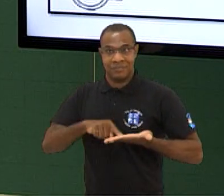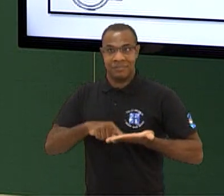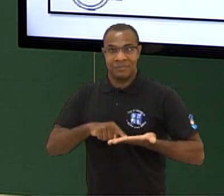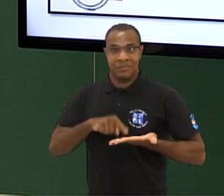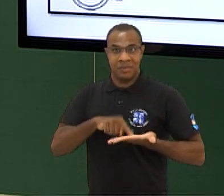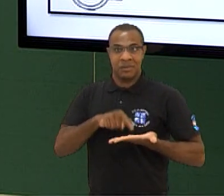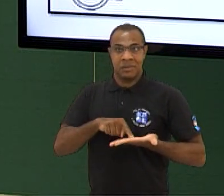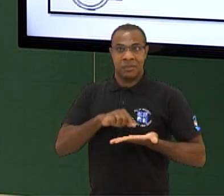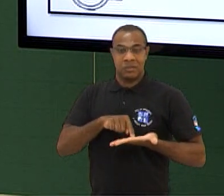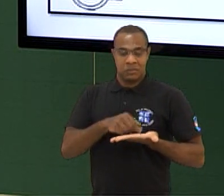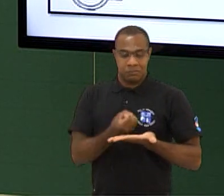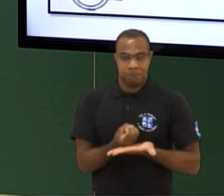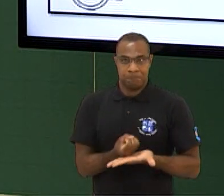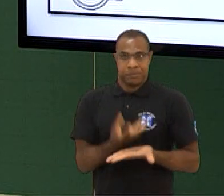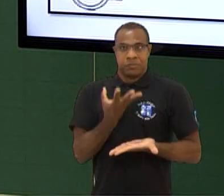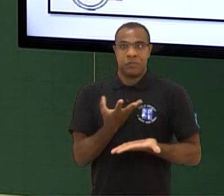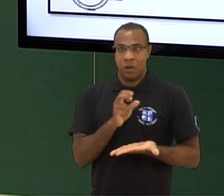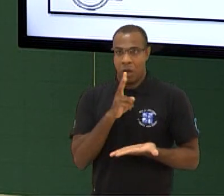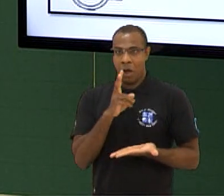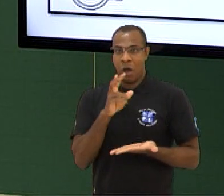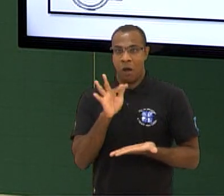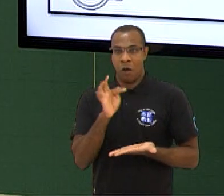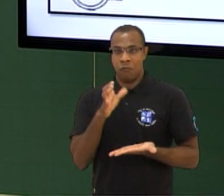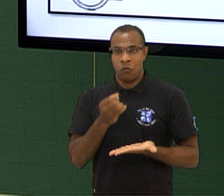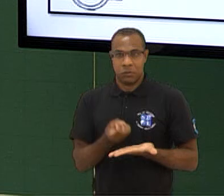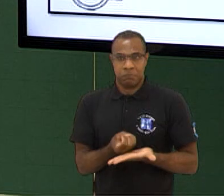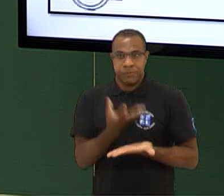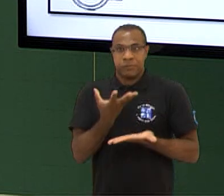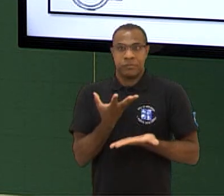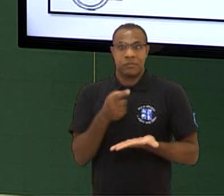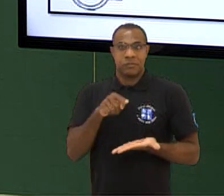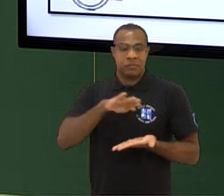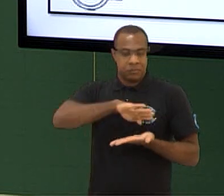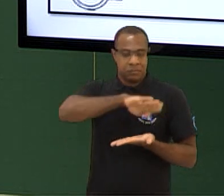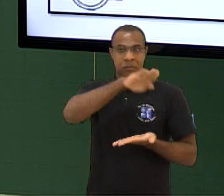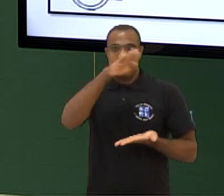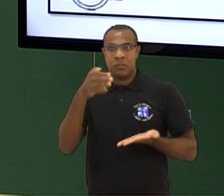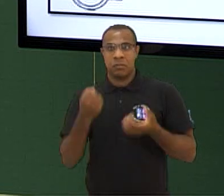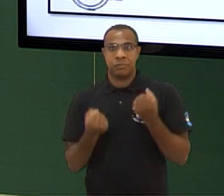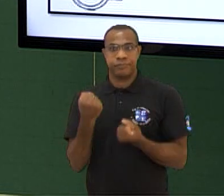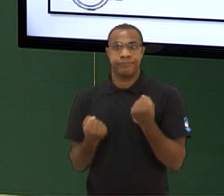veículo. Certo? Então, essa força de reação, na verdade, ela inclusive irá atrapalhar de alguma